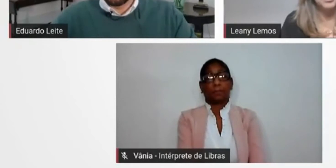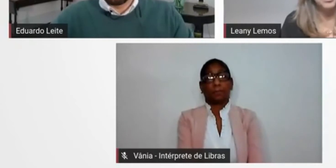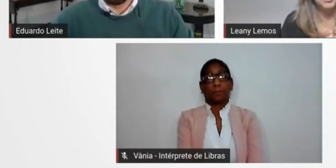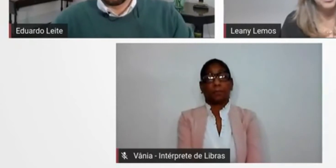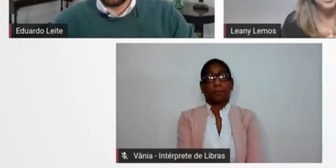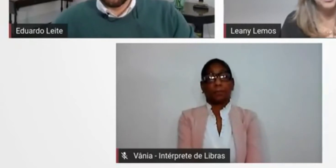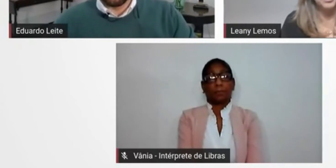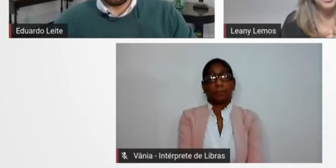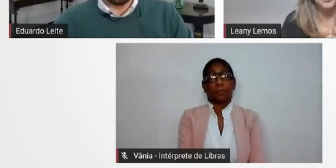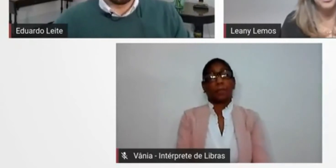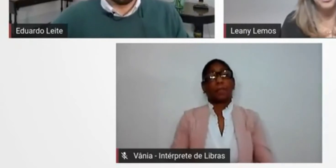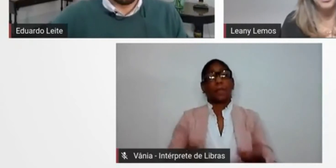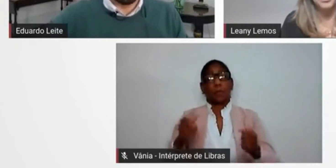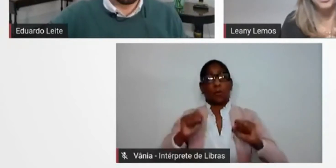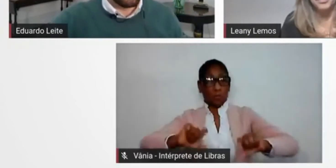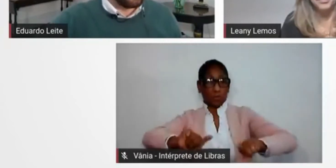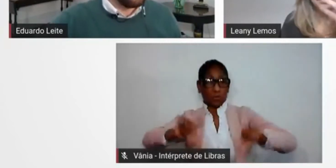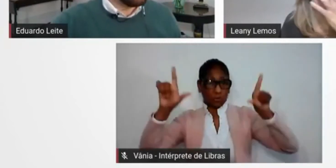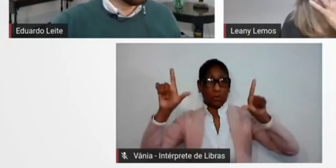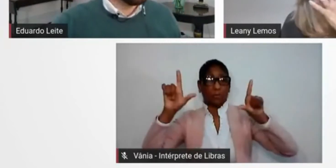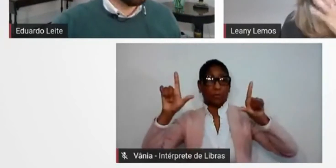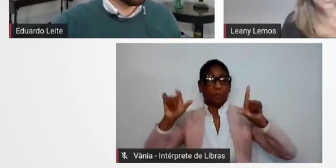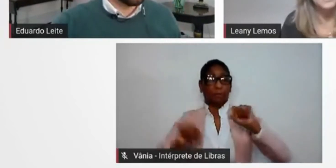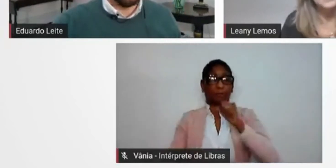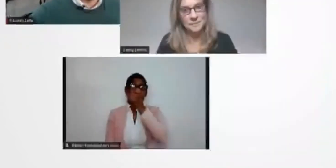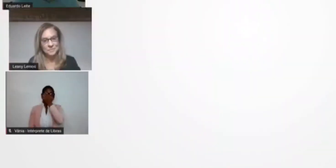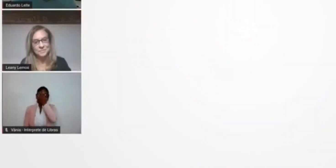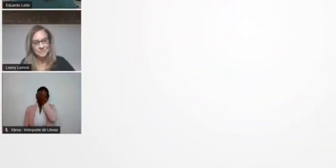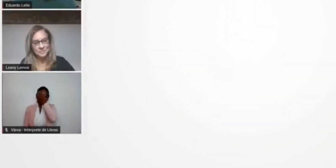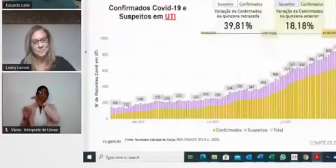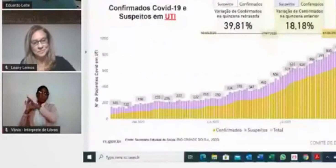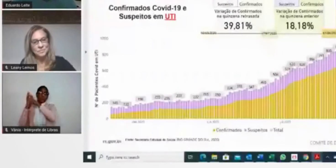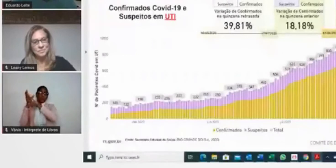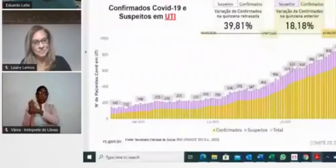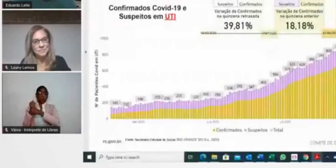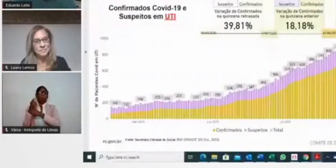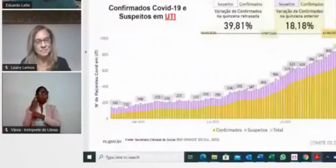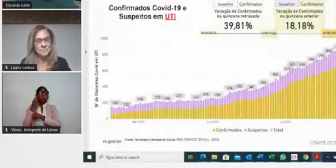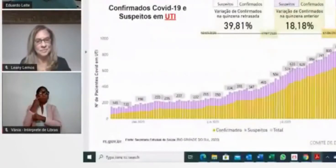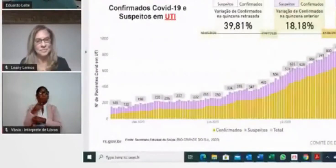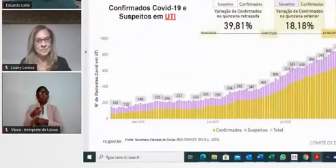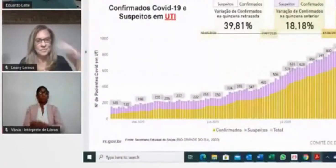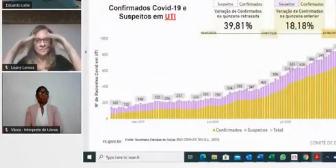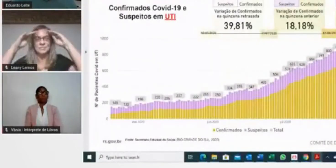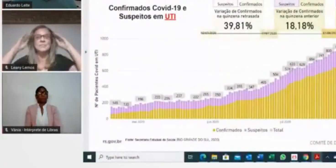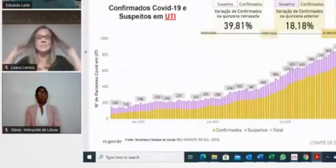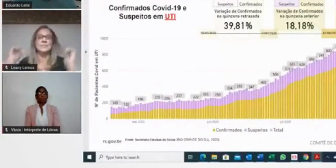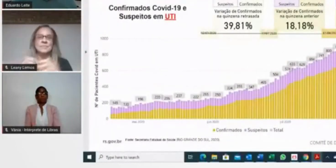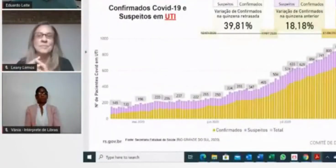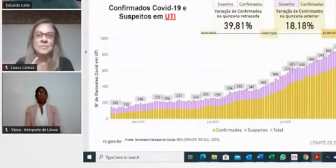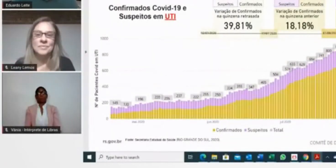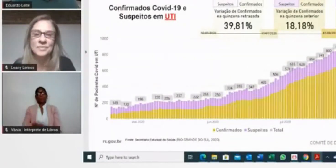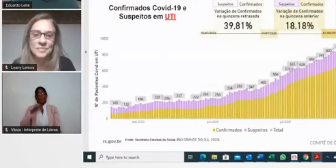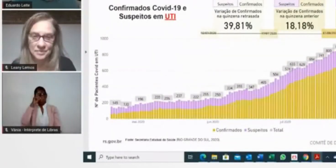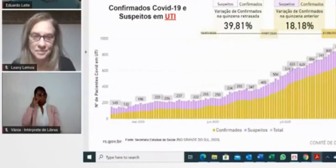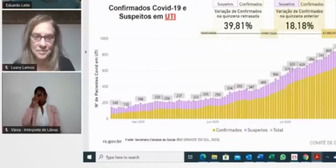Eu estou pedindo aqui para compartilhar minha tela, só para mostrar, né, do histórico. A gente apresenta as hospitalizações no Rio